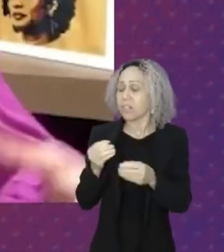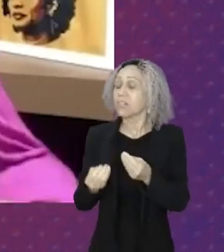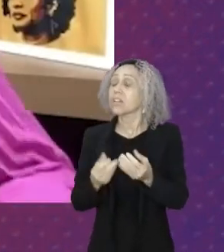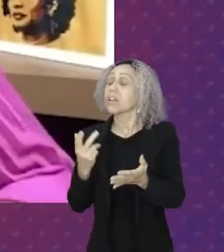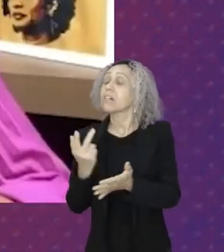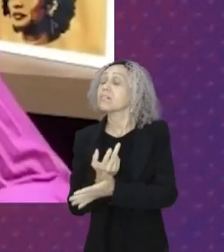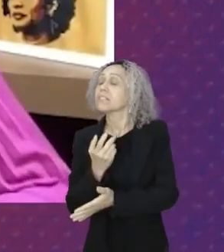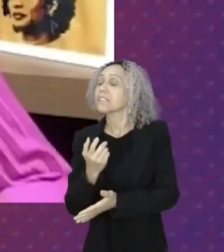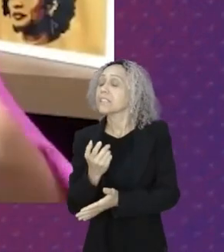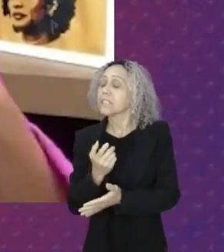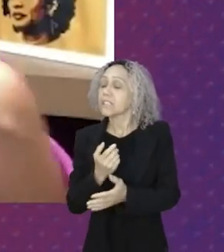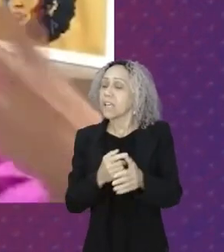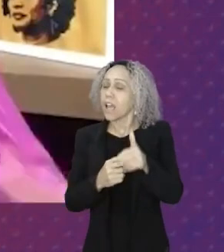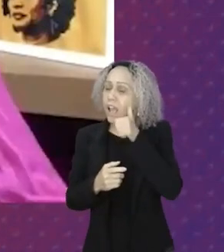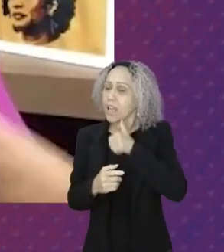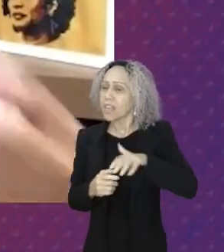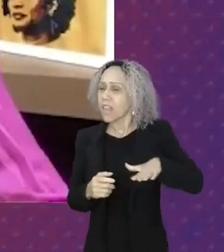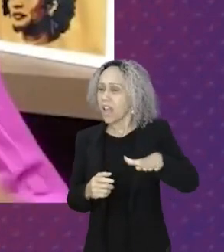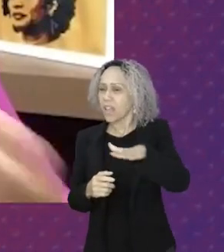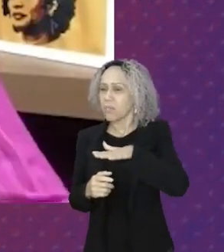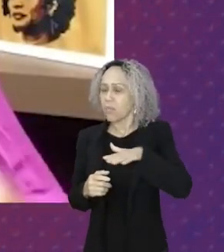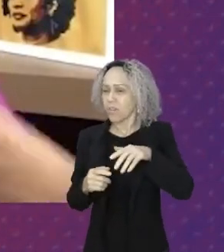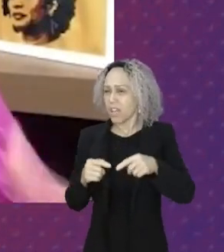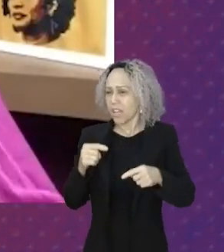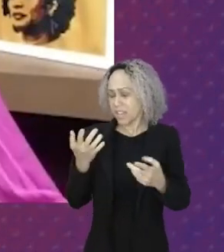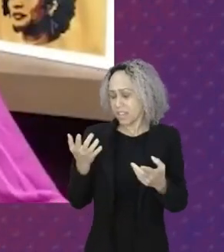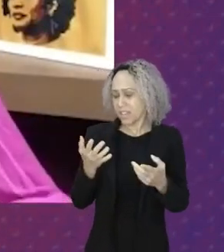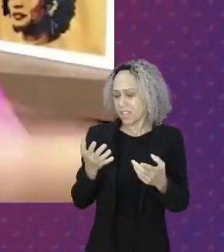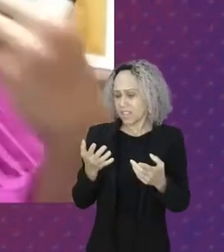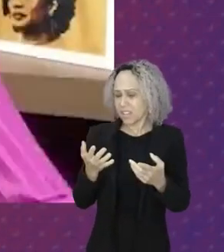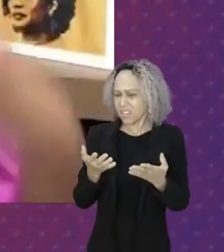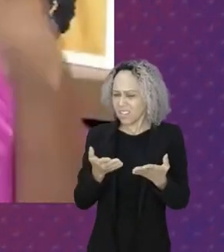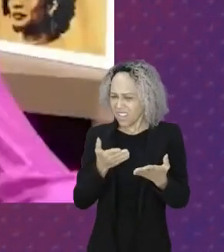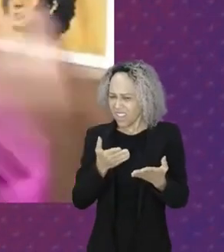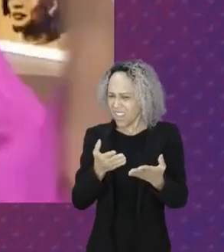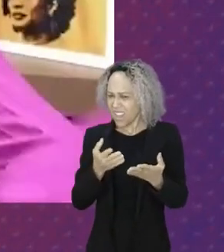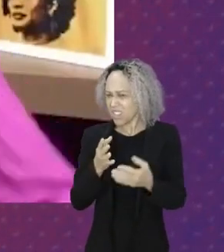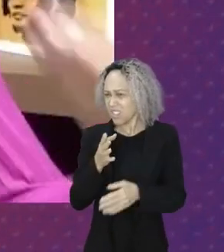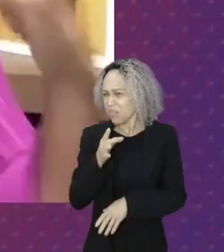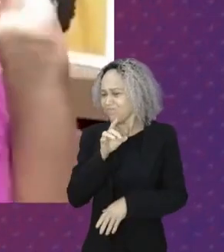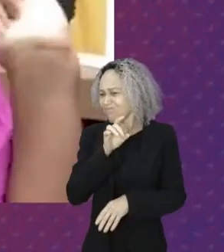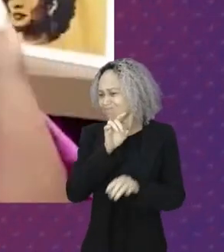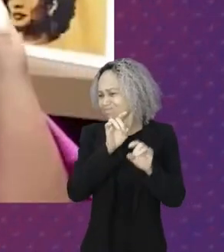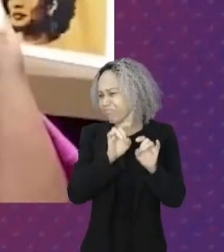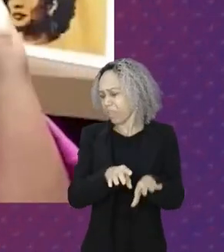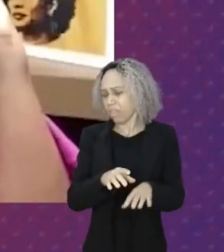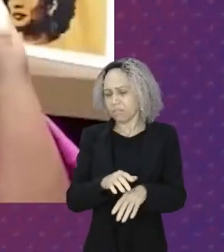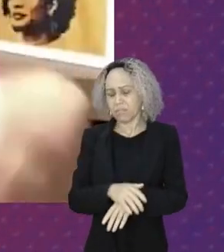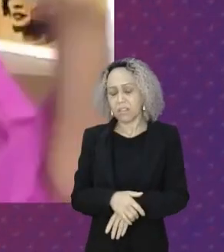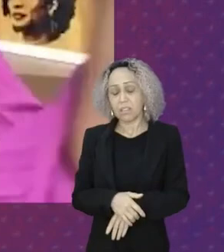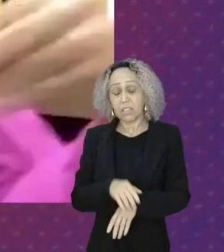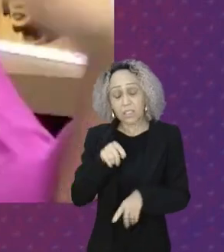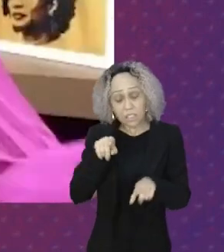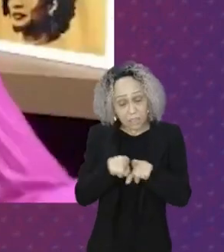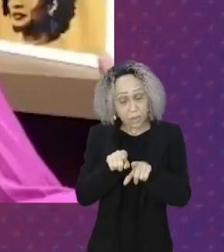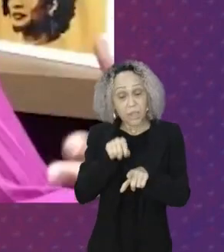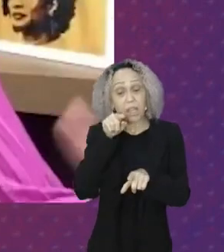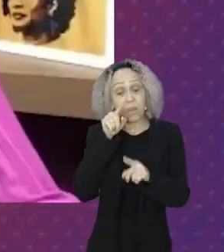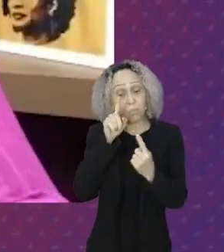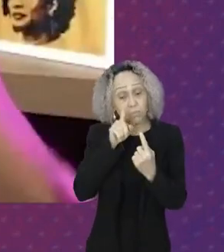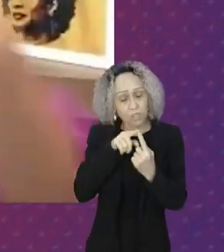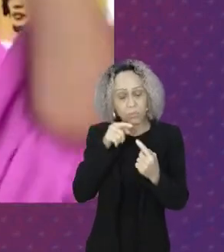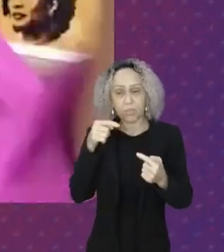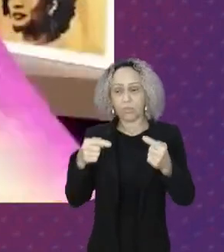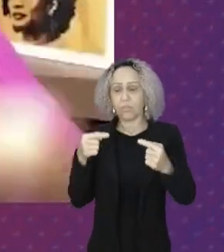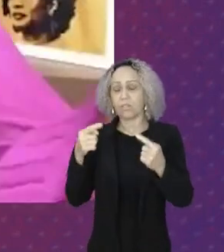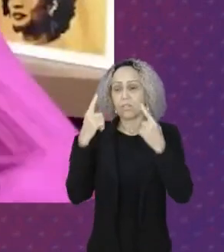em que as mulheres não são priorizadas de verdade, e isso é também uma violência política. É importante que a gente